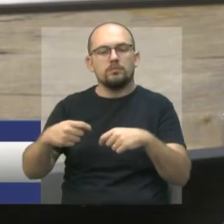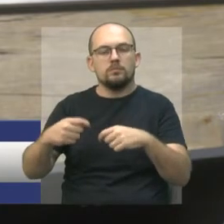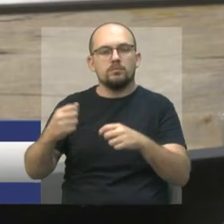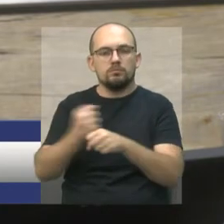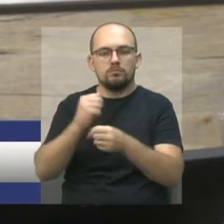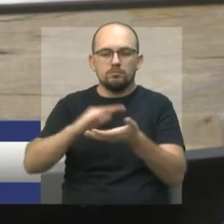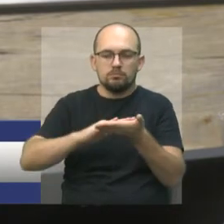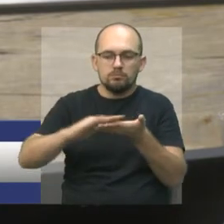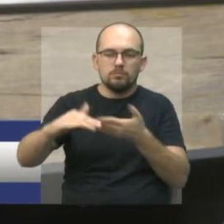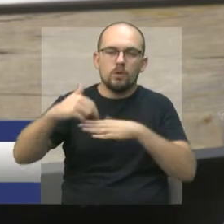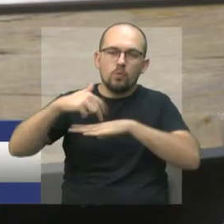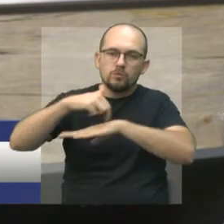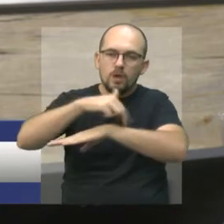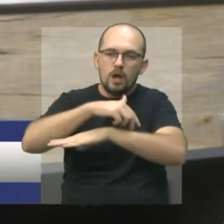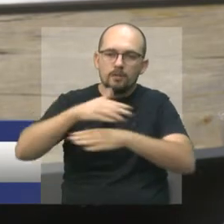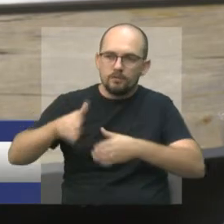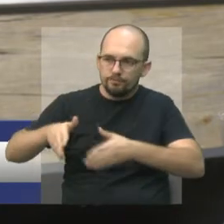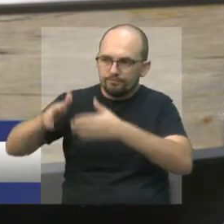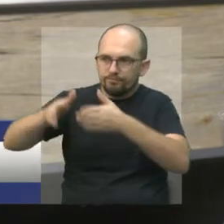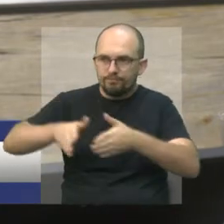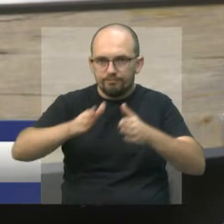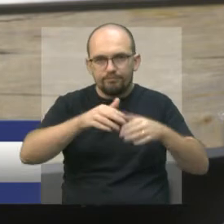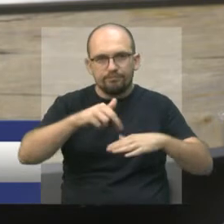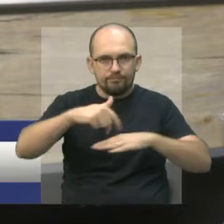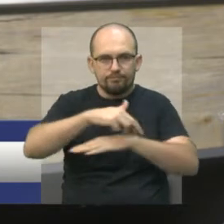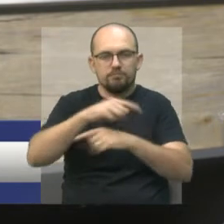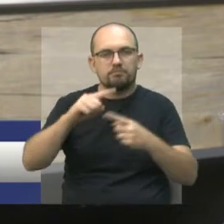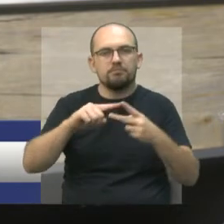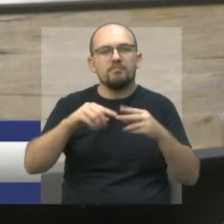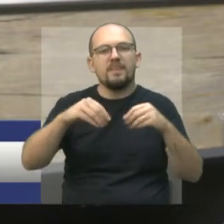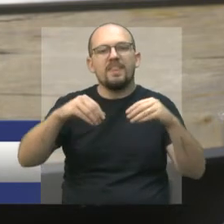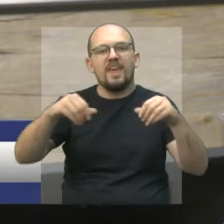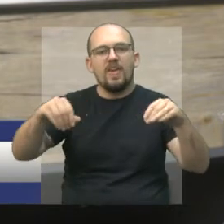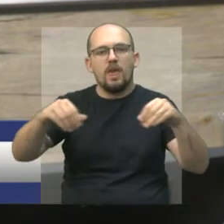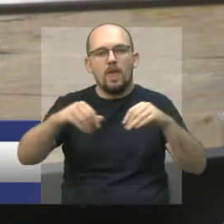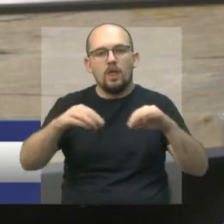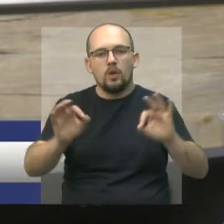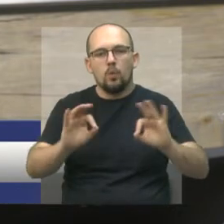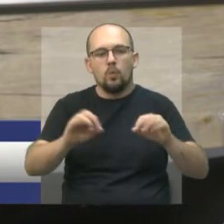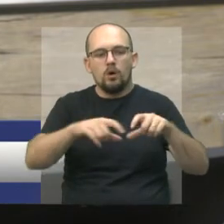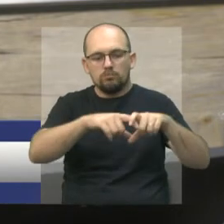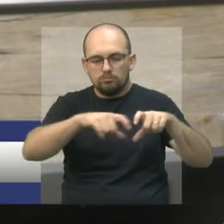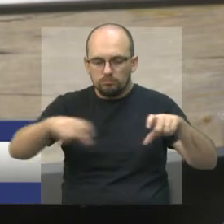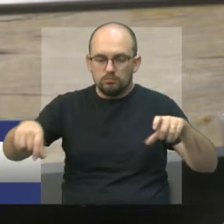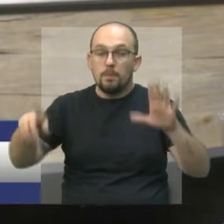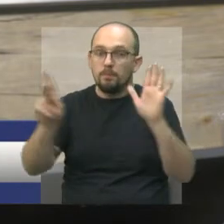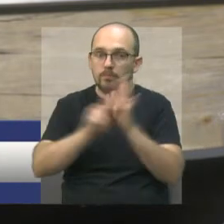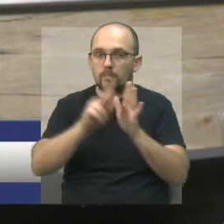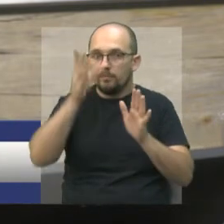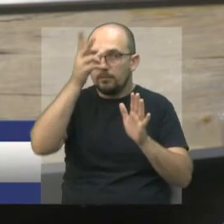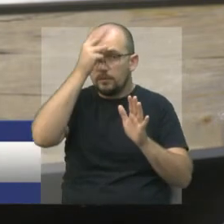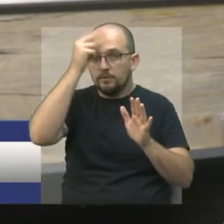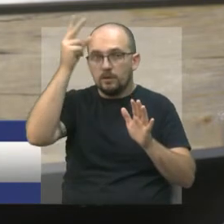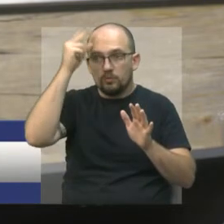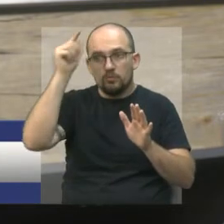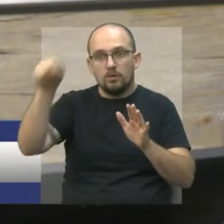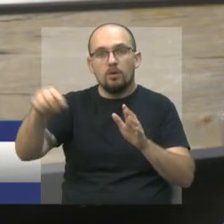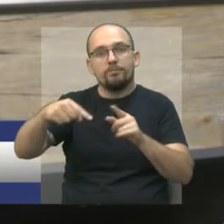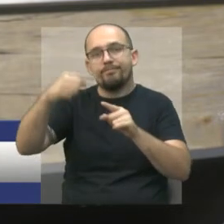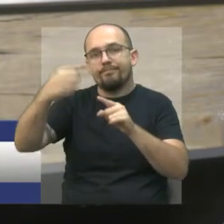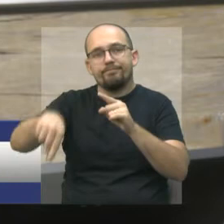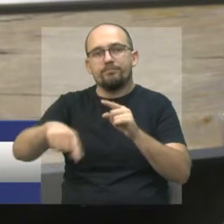e pavimentação dos passeios públicos em terrenos e imóveis pertencentes ao poder público municipal não é uma